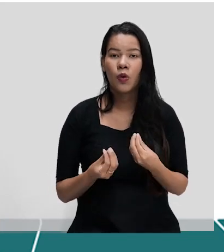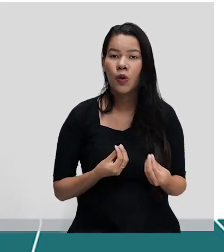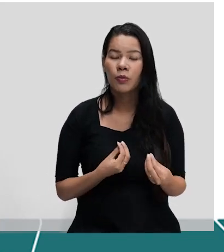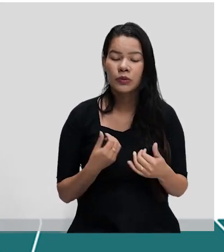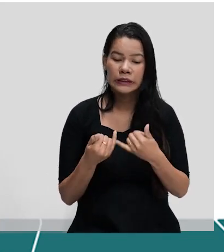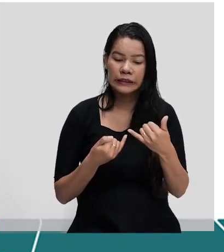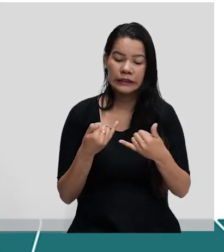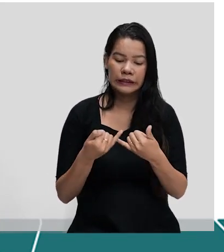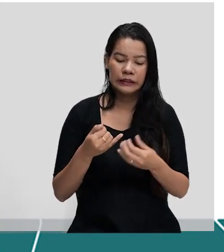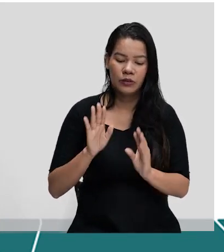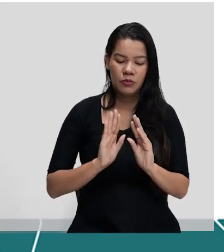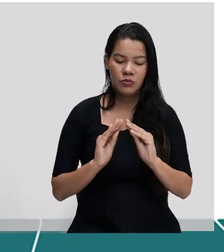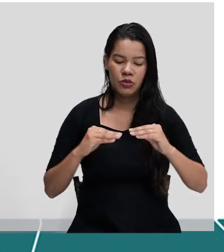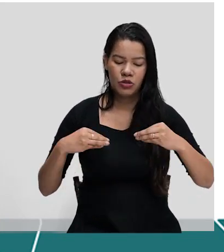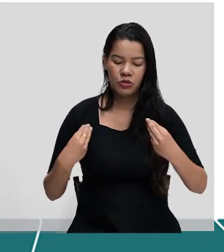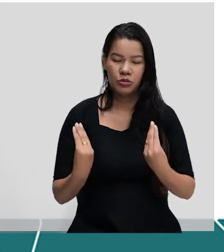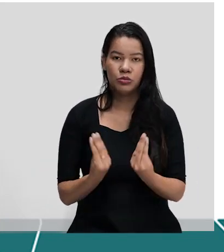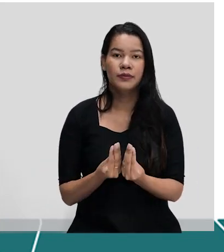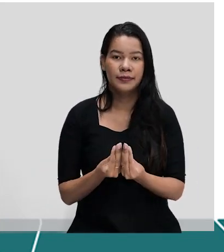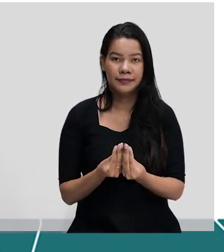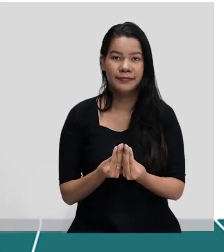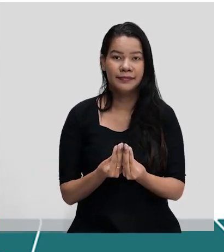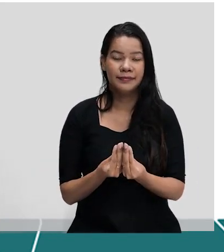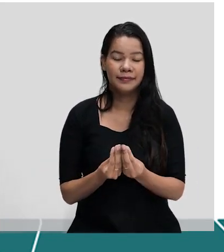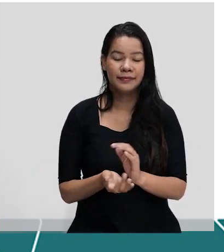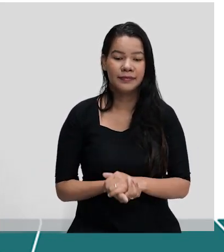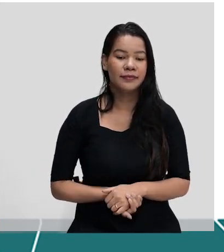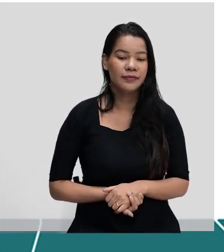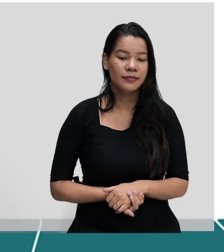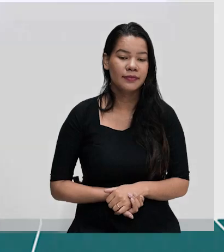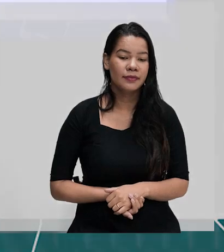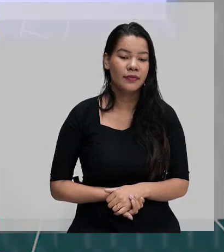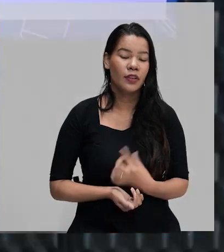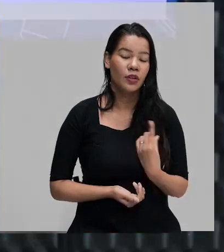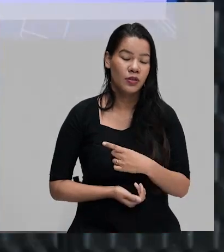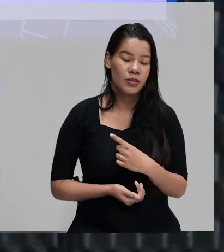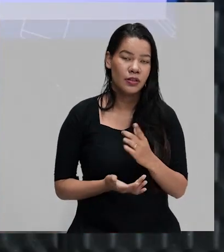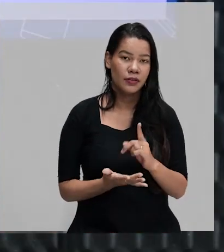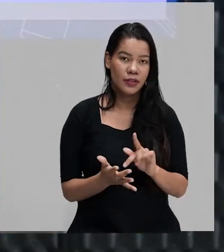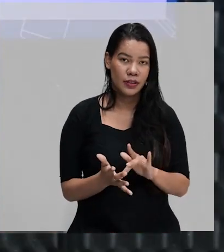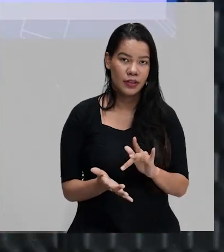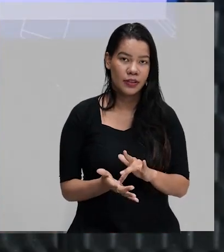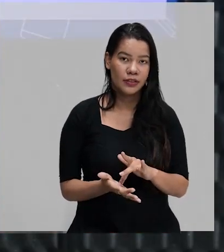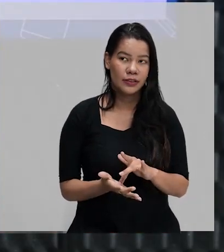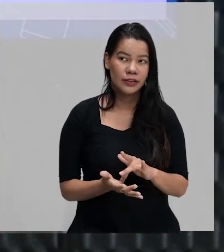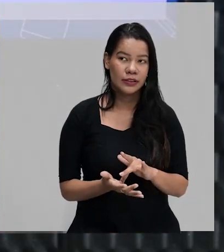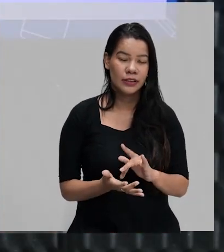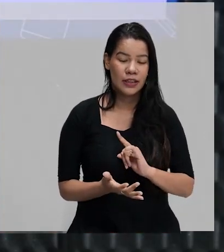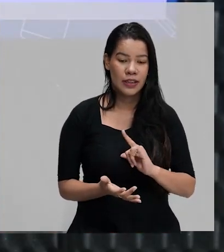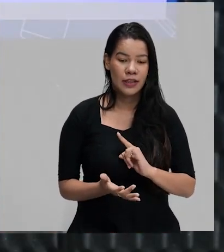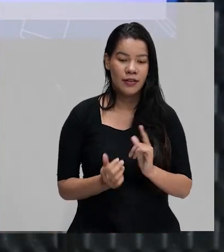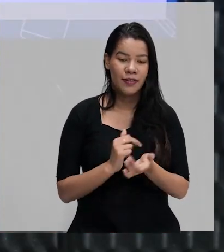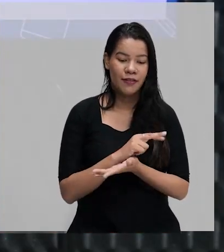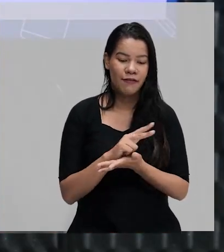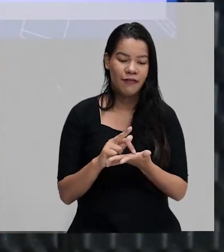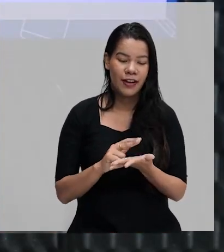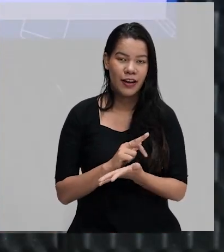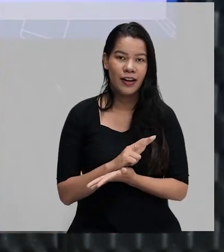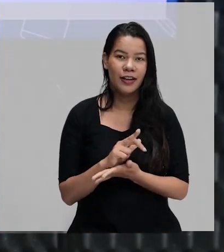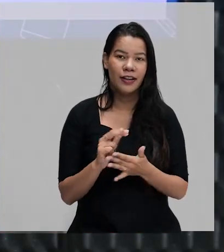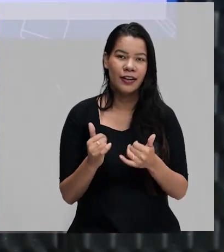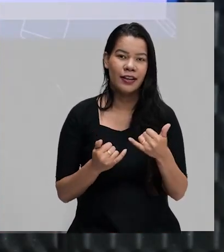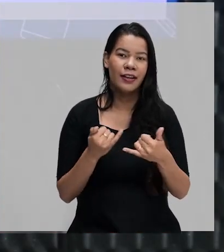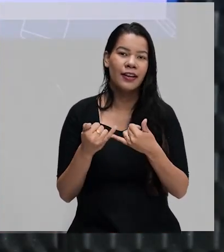são misturas. Tudo bem? Quando a gente vai, na verdade, ter uma série de